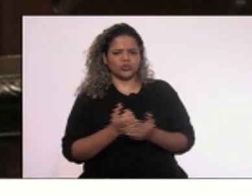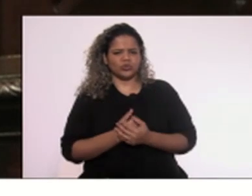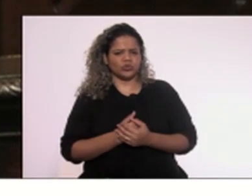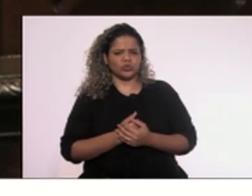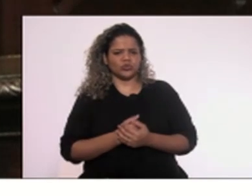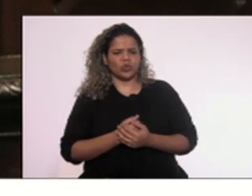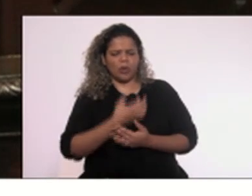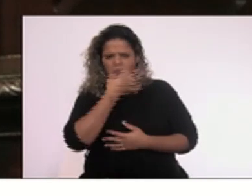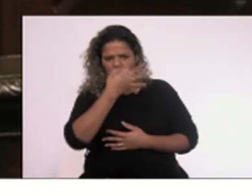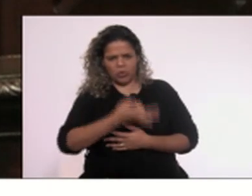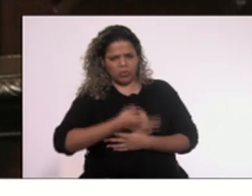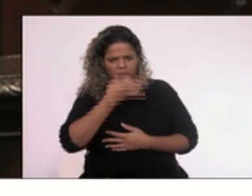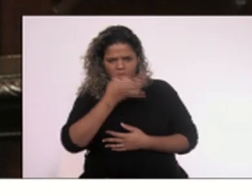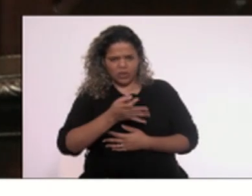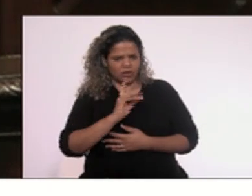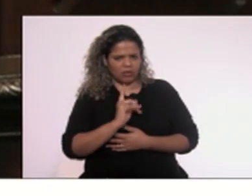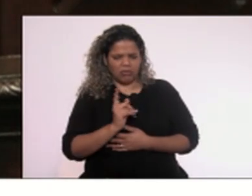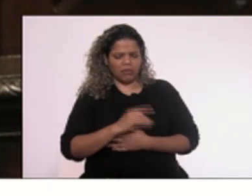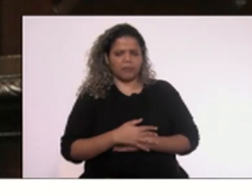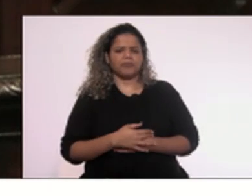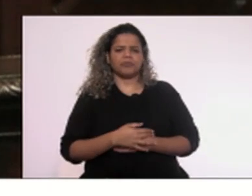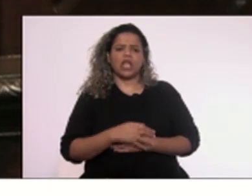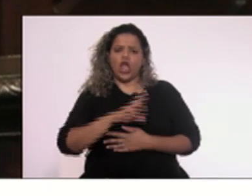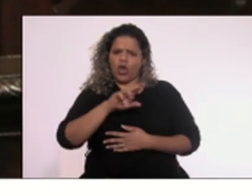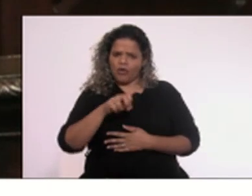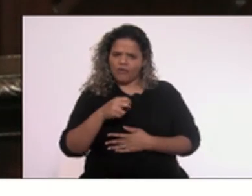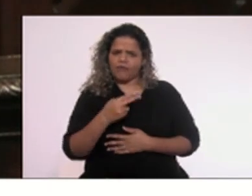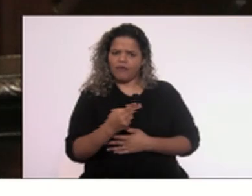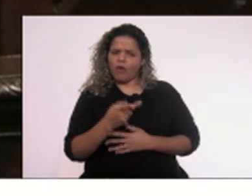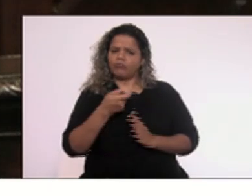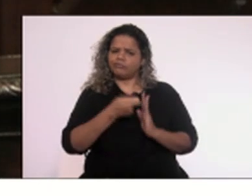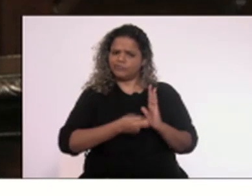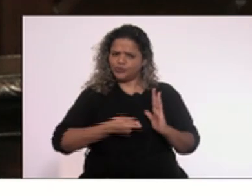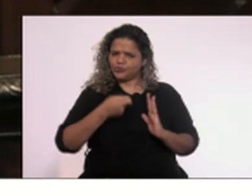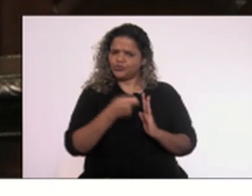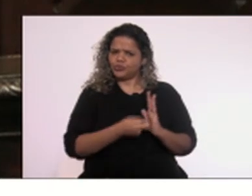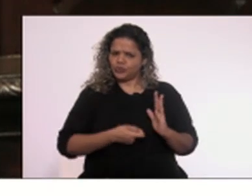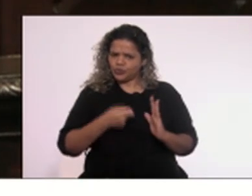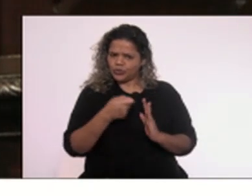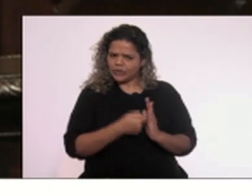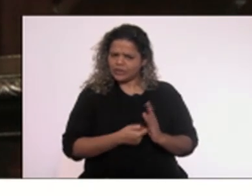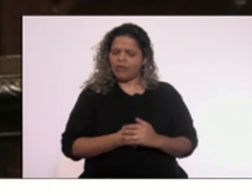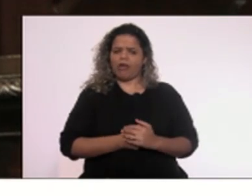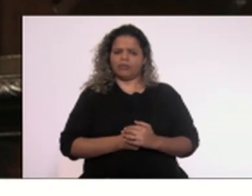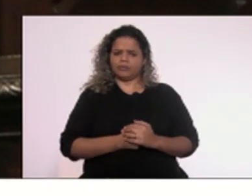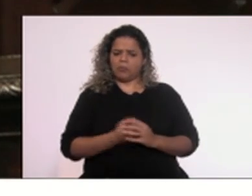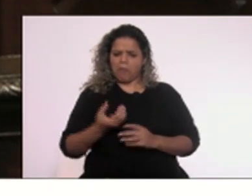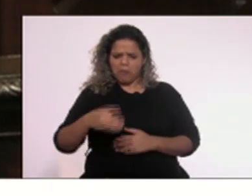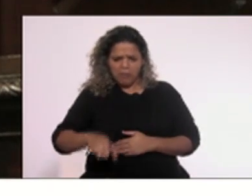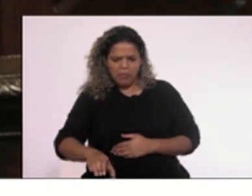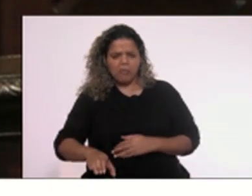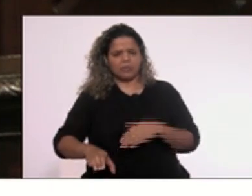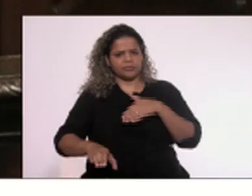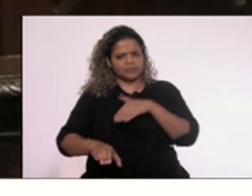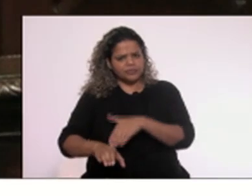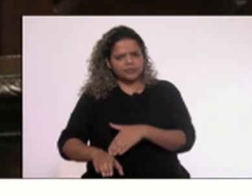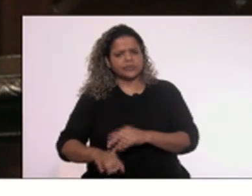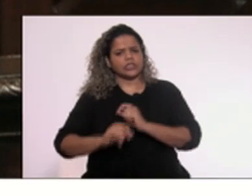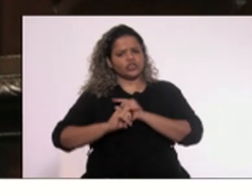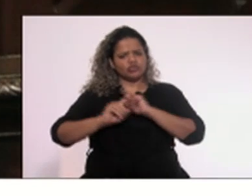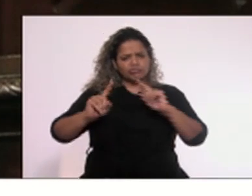minhas opiniões. Vou resistir dentro do partido,